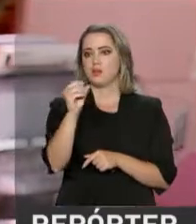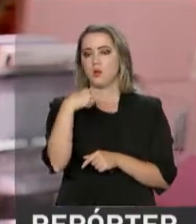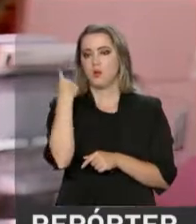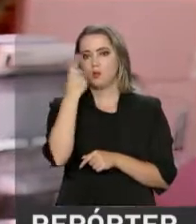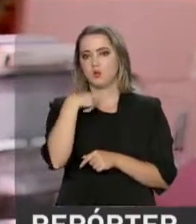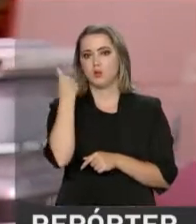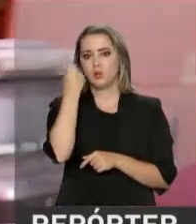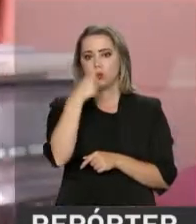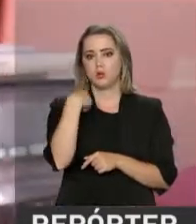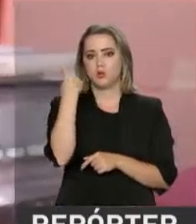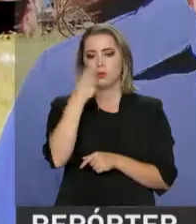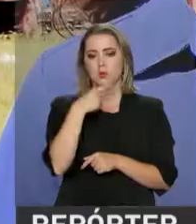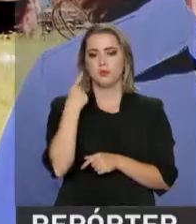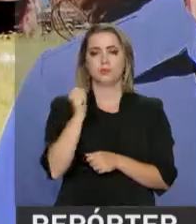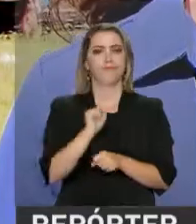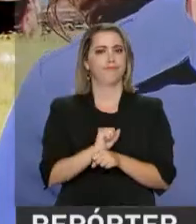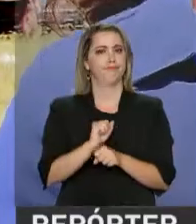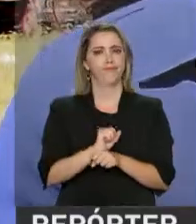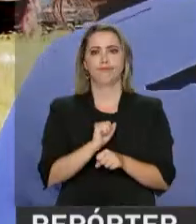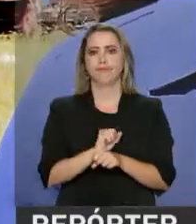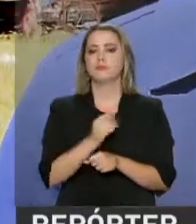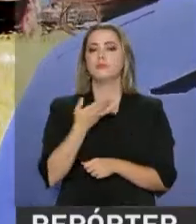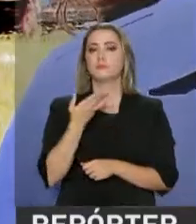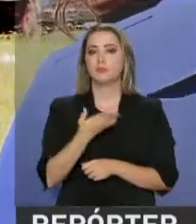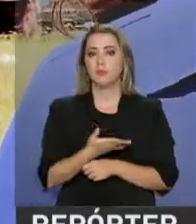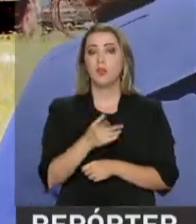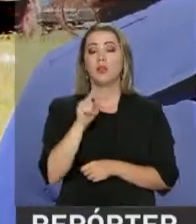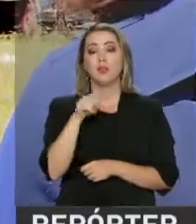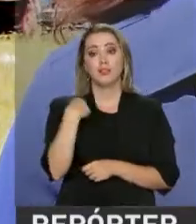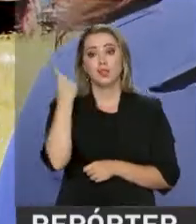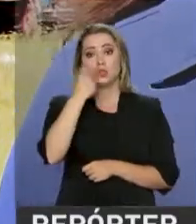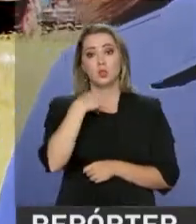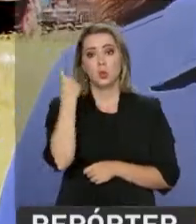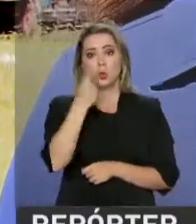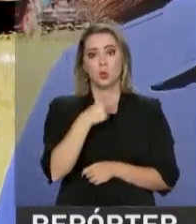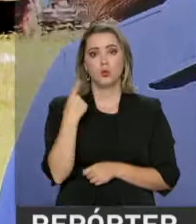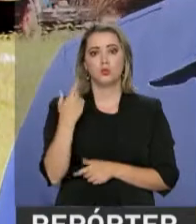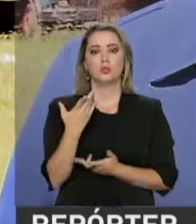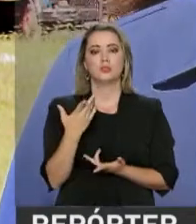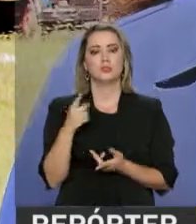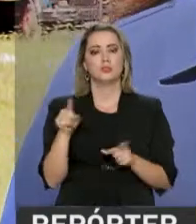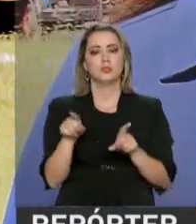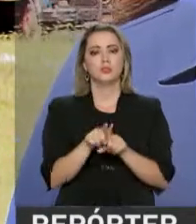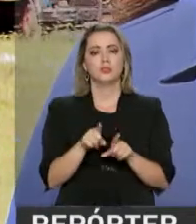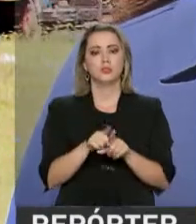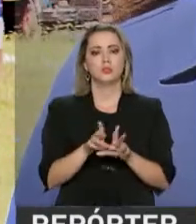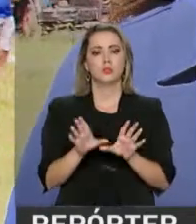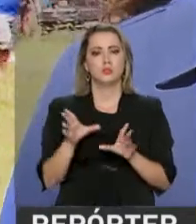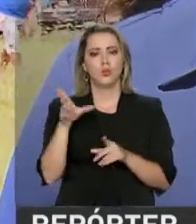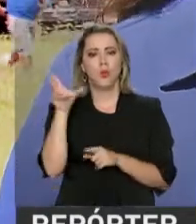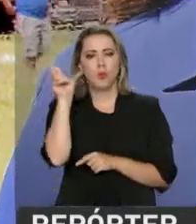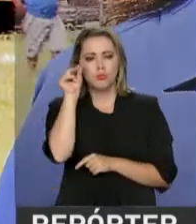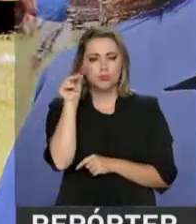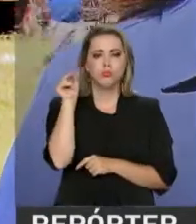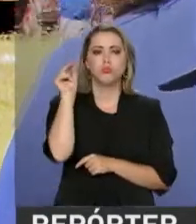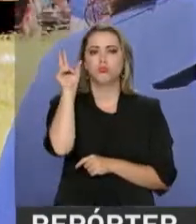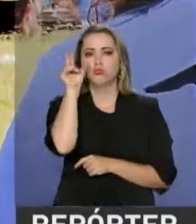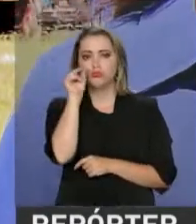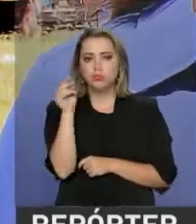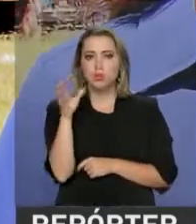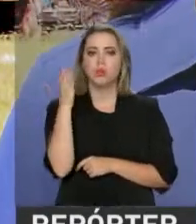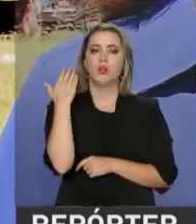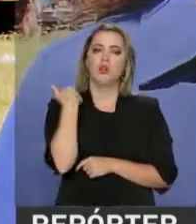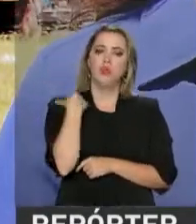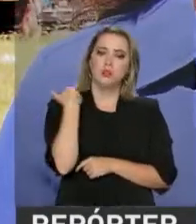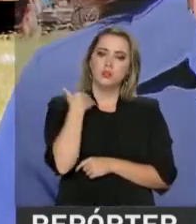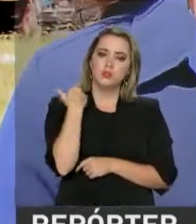ininterruptas sem parar estão justamente essa jornadas excessivas com privação de sono fadiga e